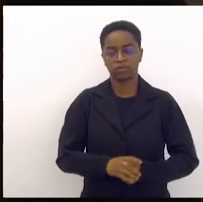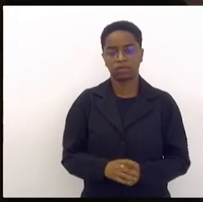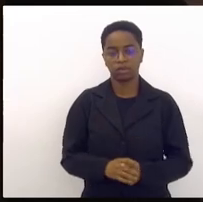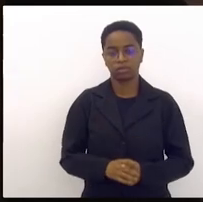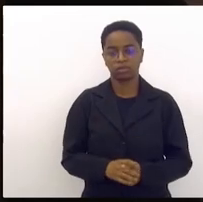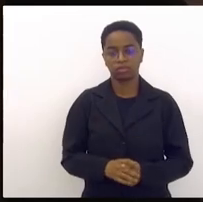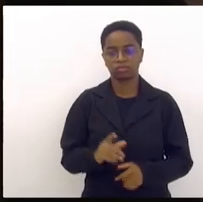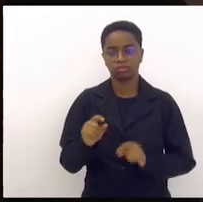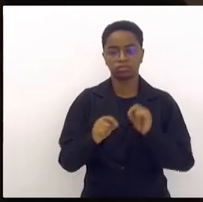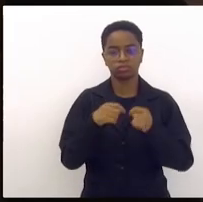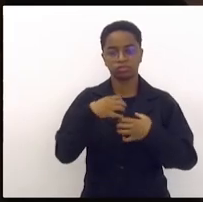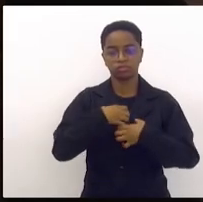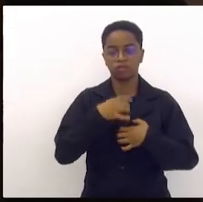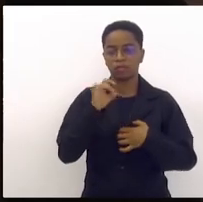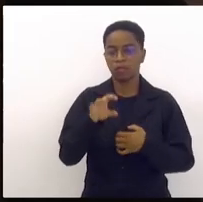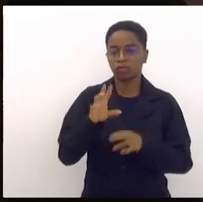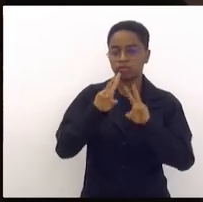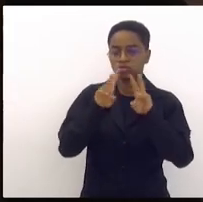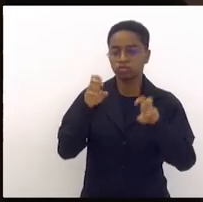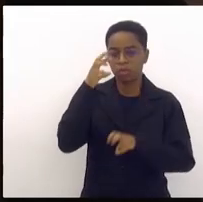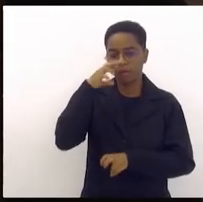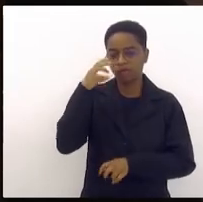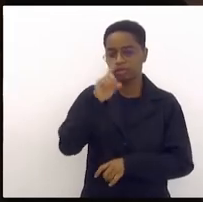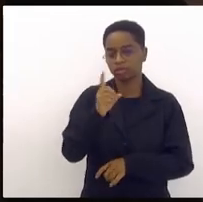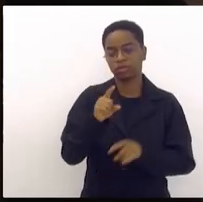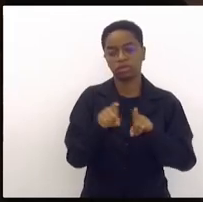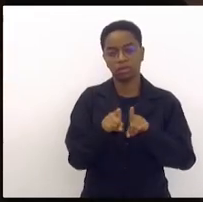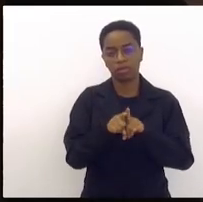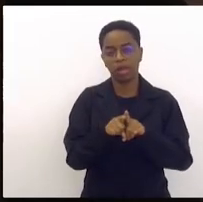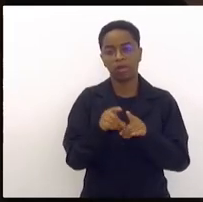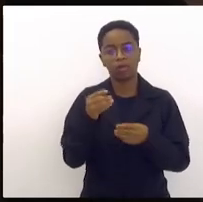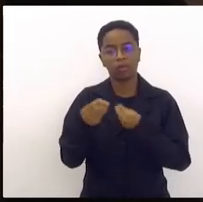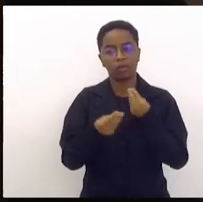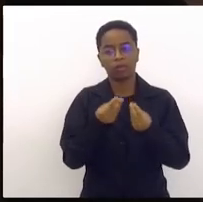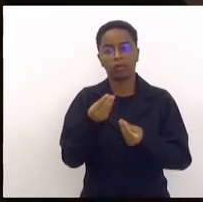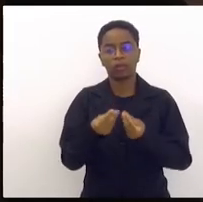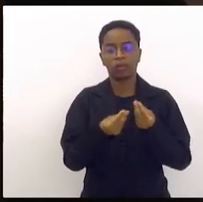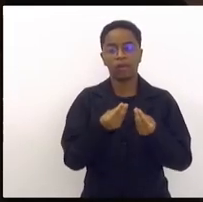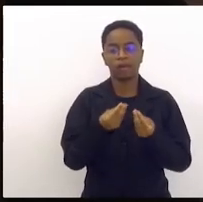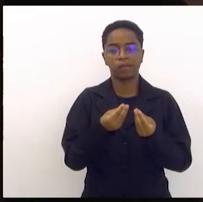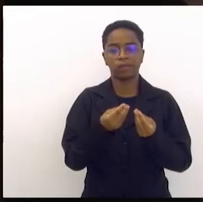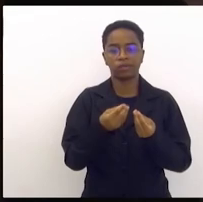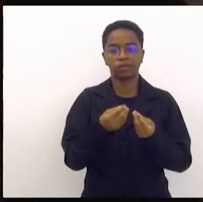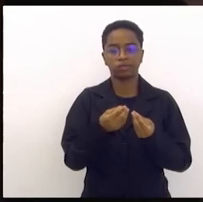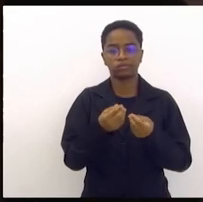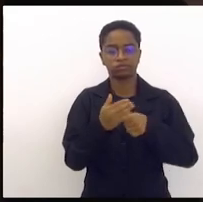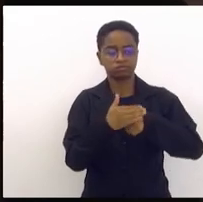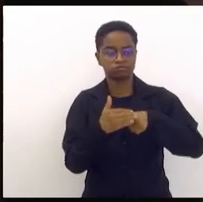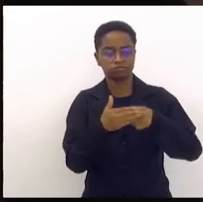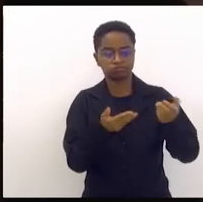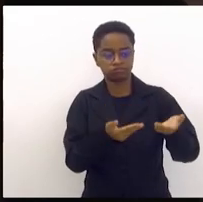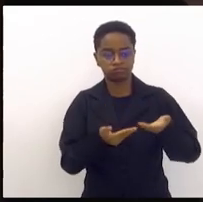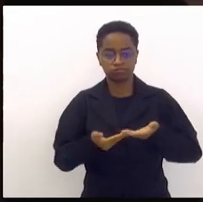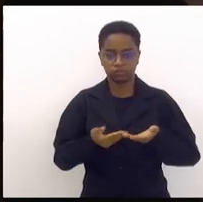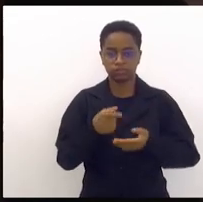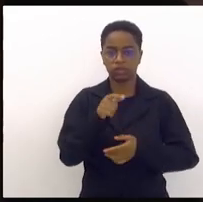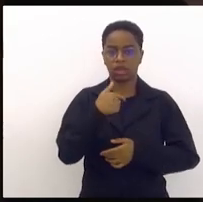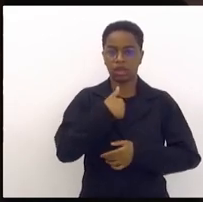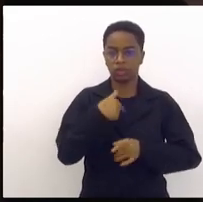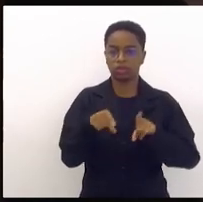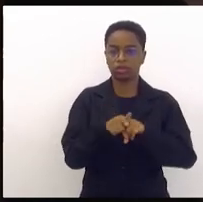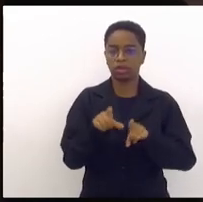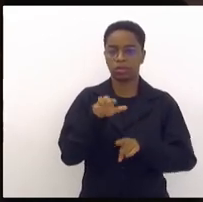esse sentimento não só das fiscalizações, mas da forma carinhosa pela qual nós fomos recebidos, tanto eu quanto meu